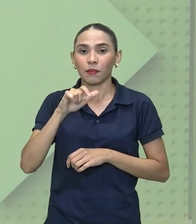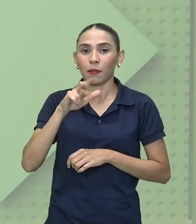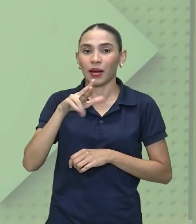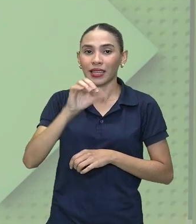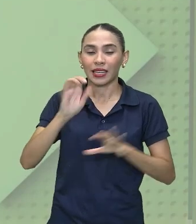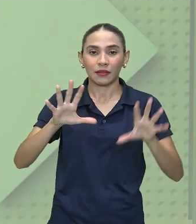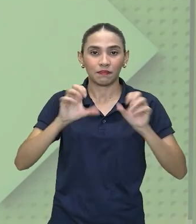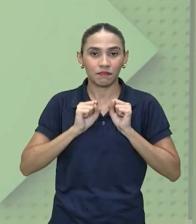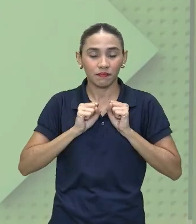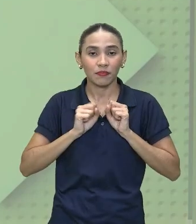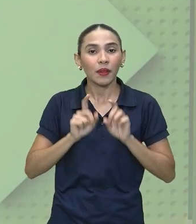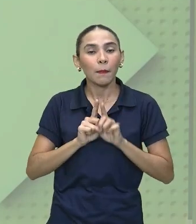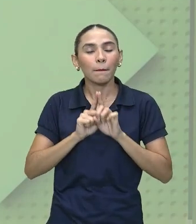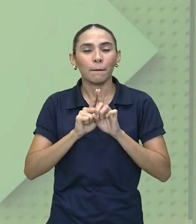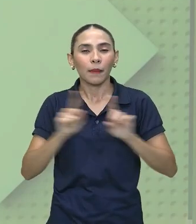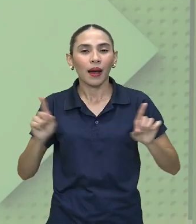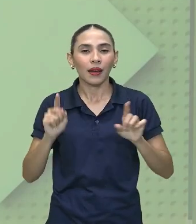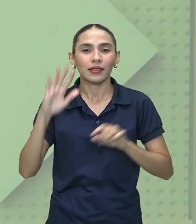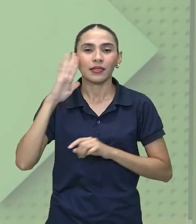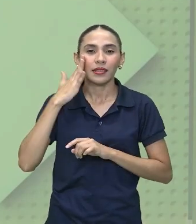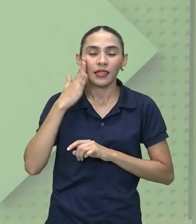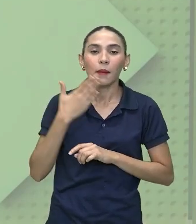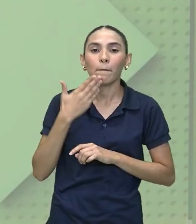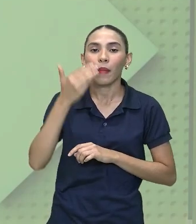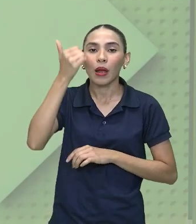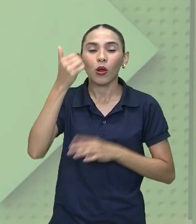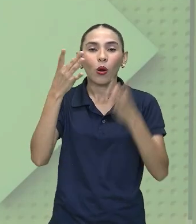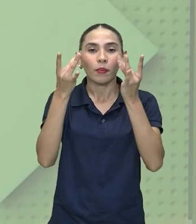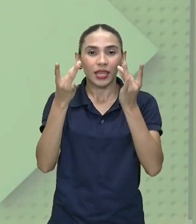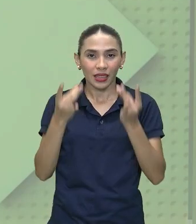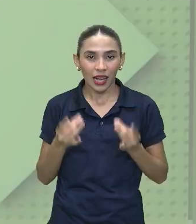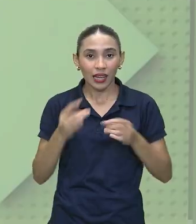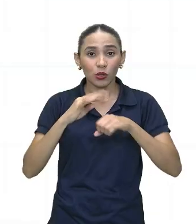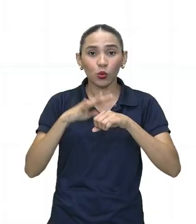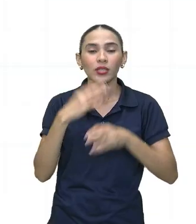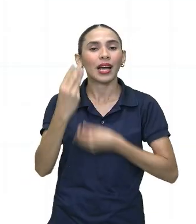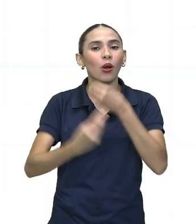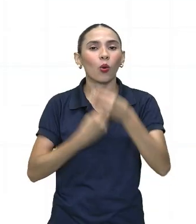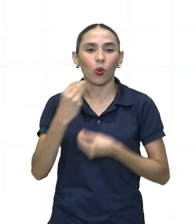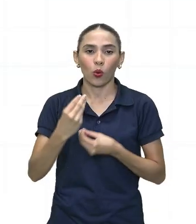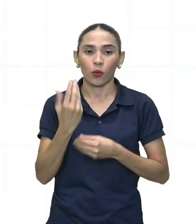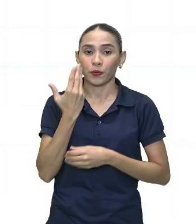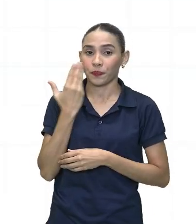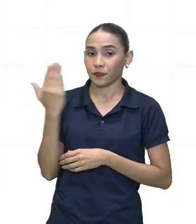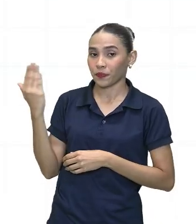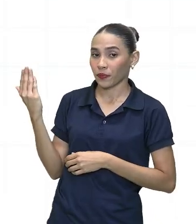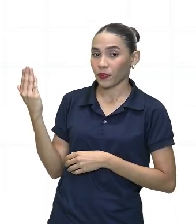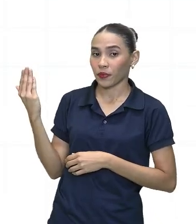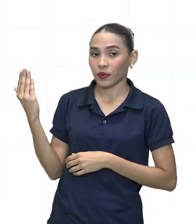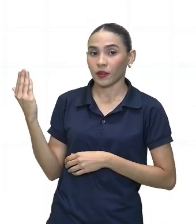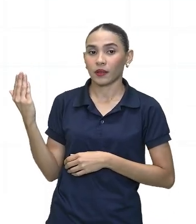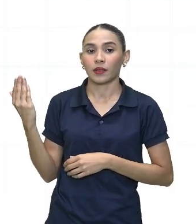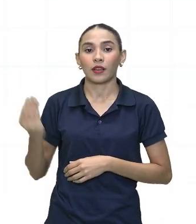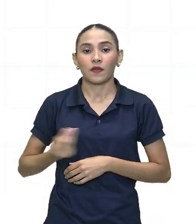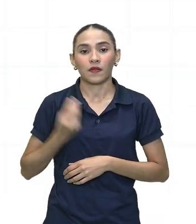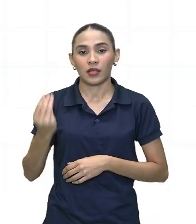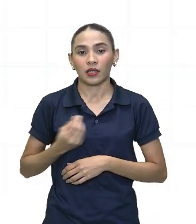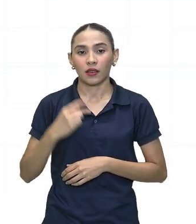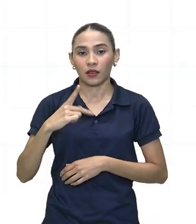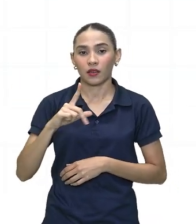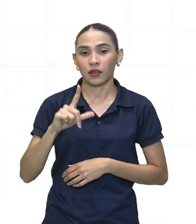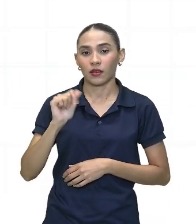certo? Mas para entender melhor como é que essa doença age, vamos ver aí o ciclo, né, de vida do